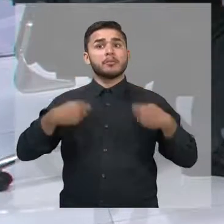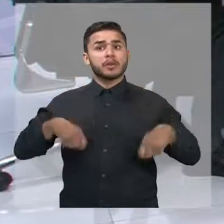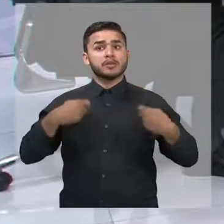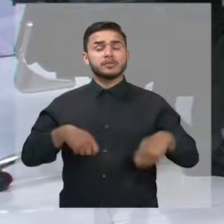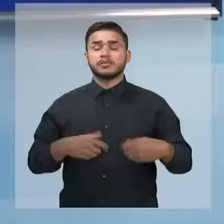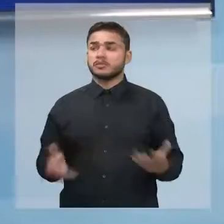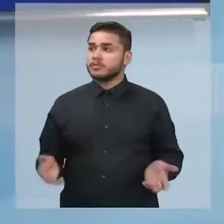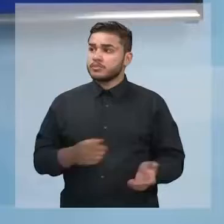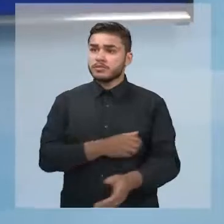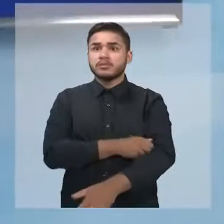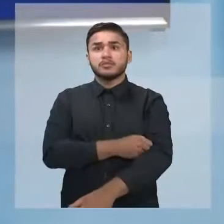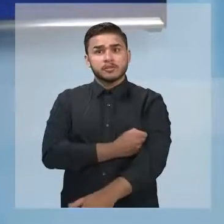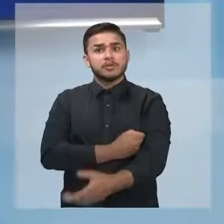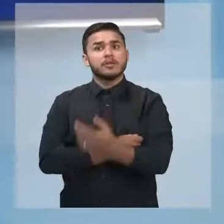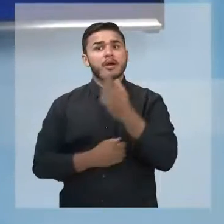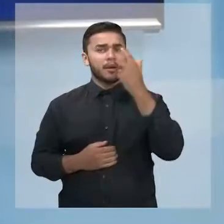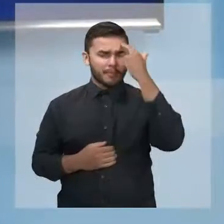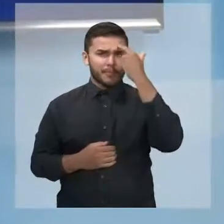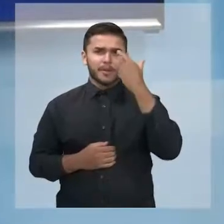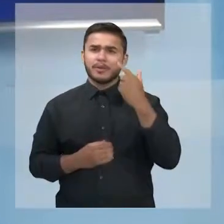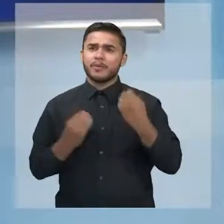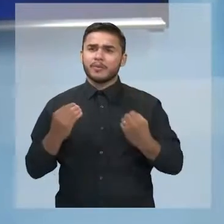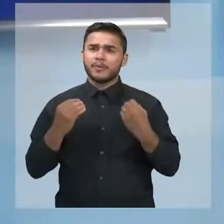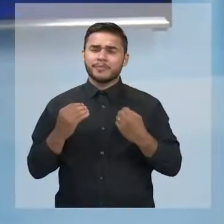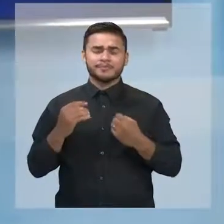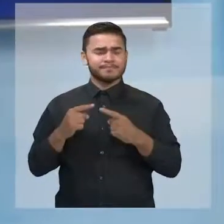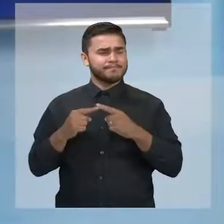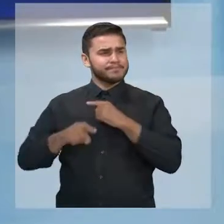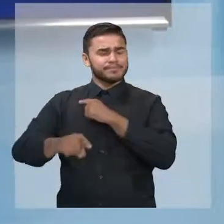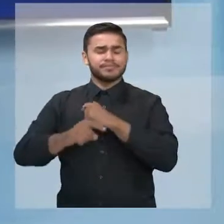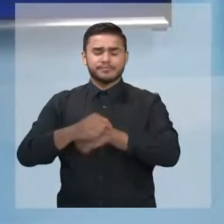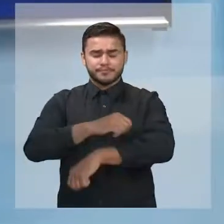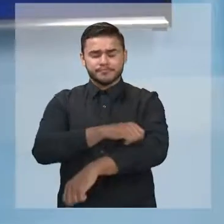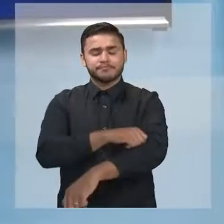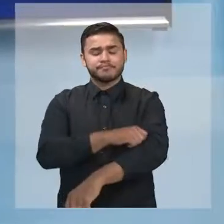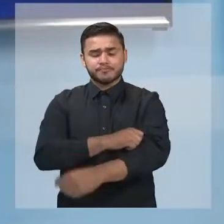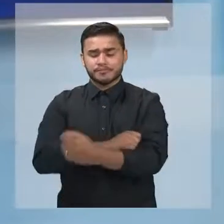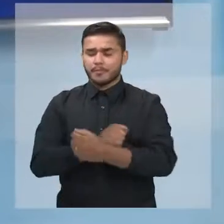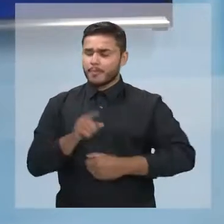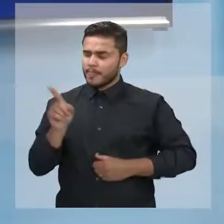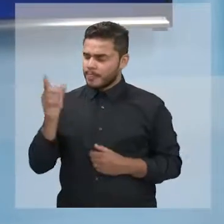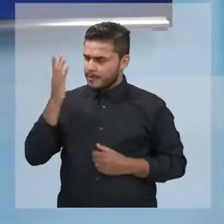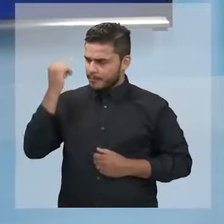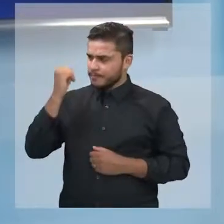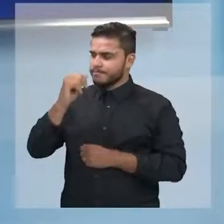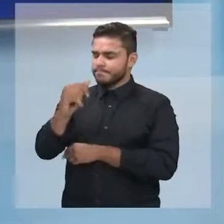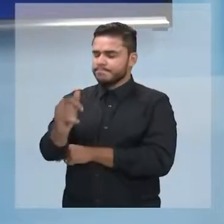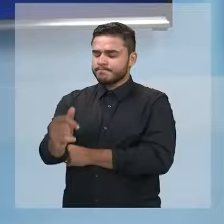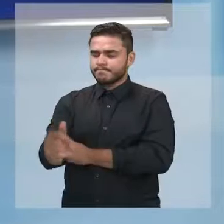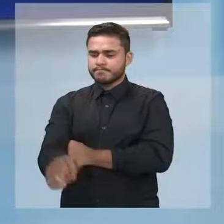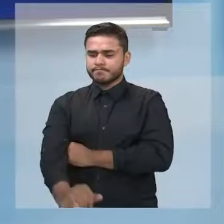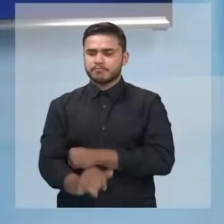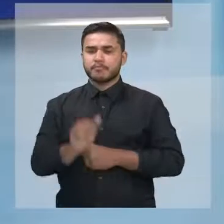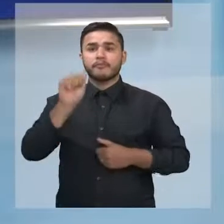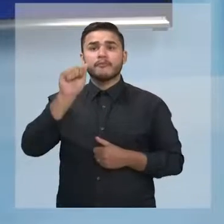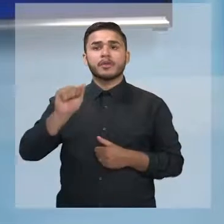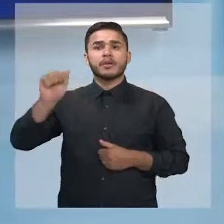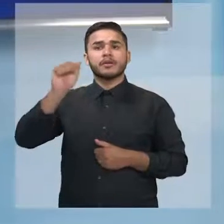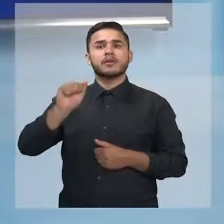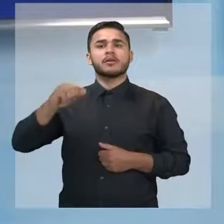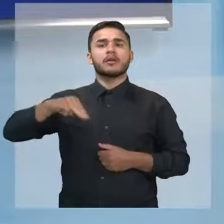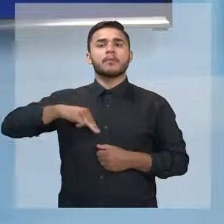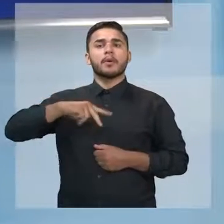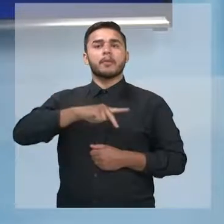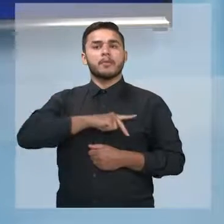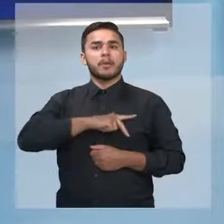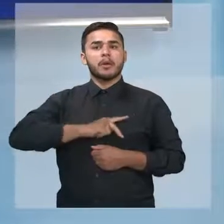né, do Ministério Público se manifestaram condenando. E eu acho que isso é que a gente tem que elogiar. E condenaram de forma muito